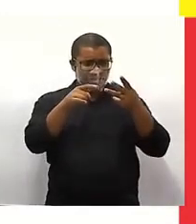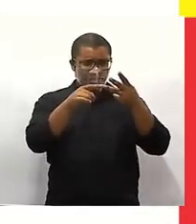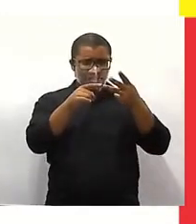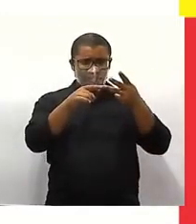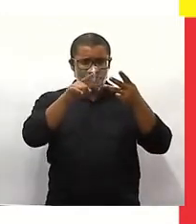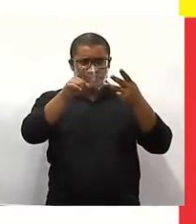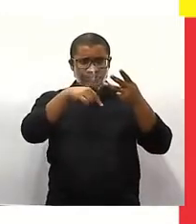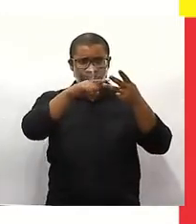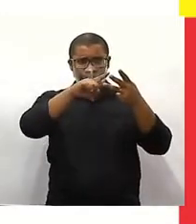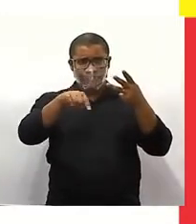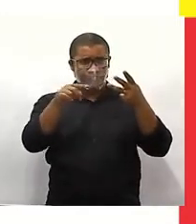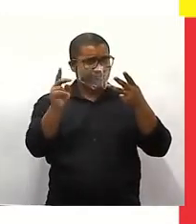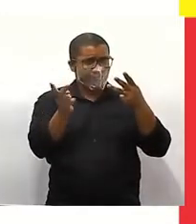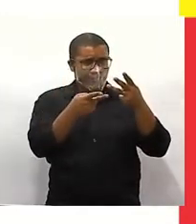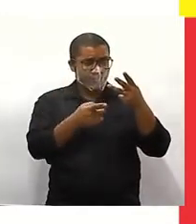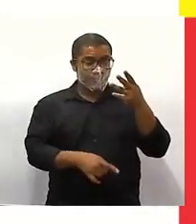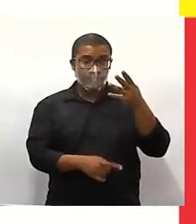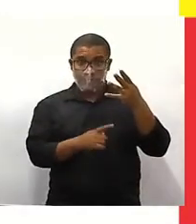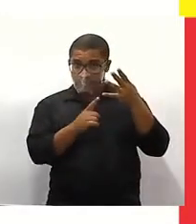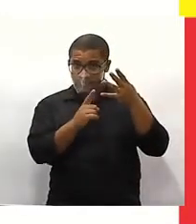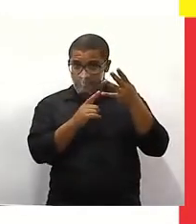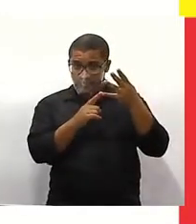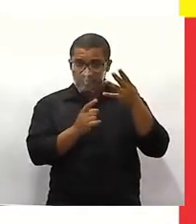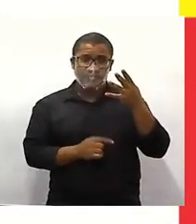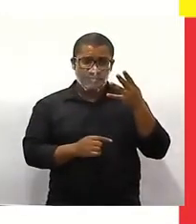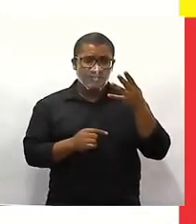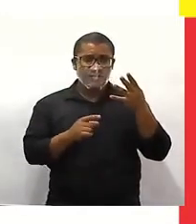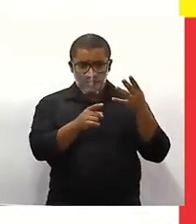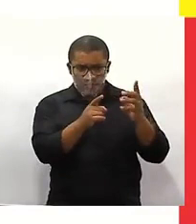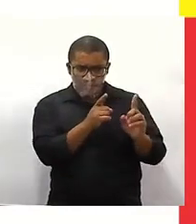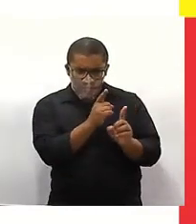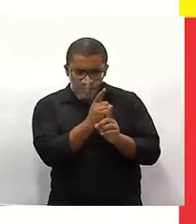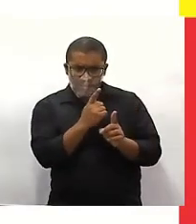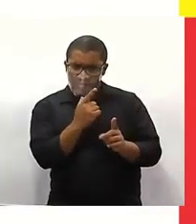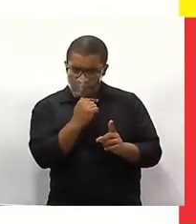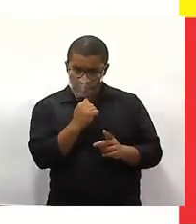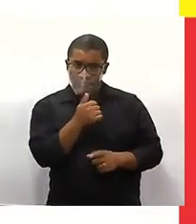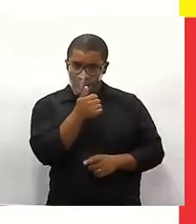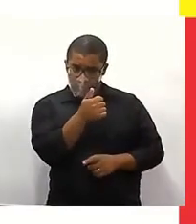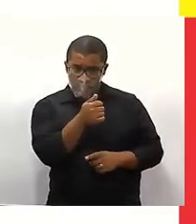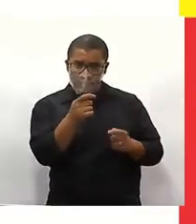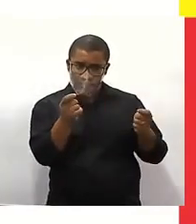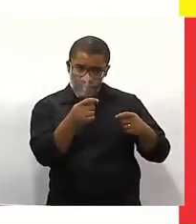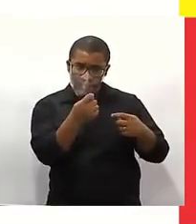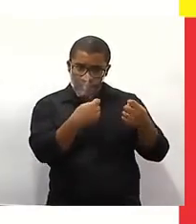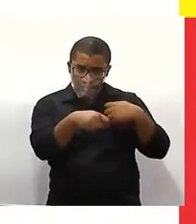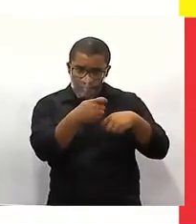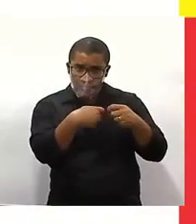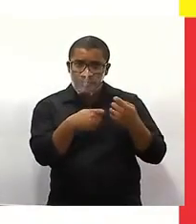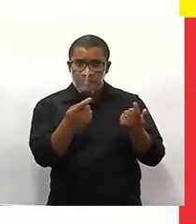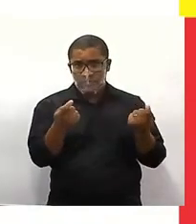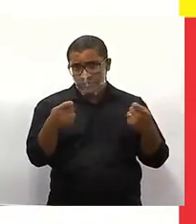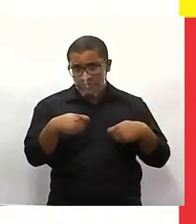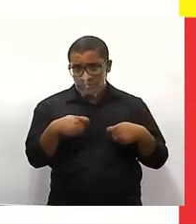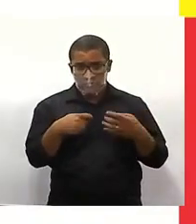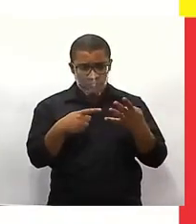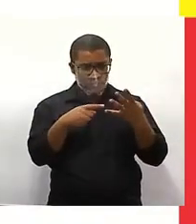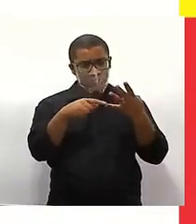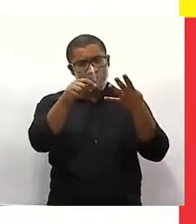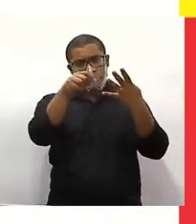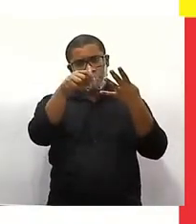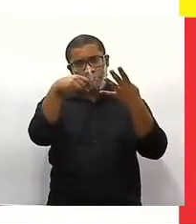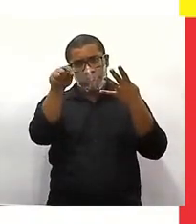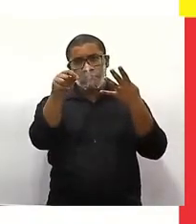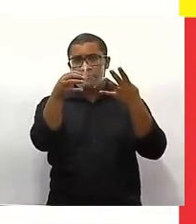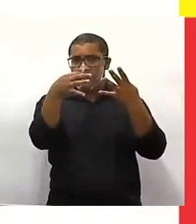contexto. Né? E o 4, reconhecer a água como um bem econômico. Então, correto, né? Então a